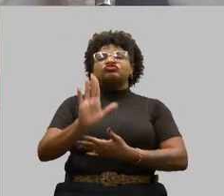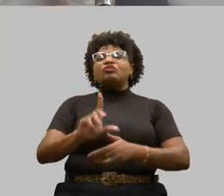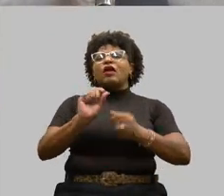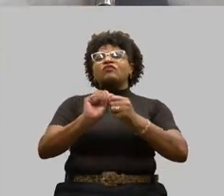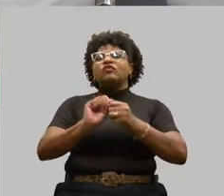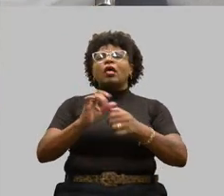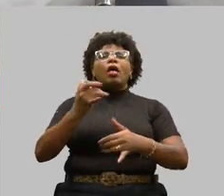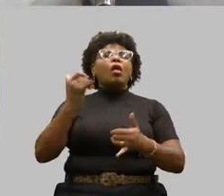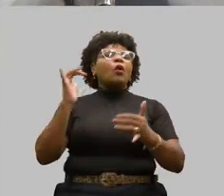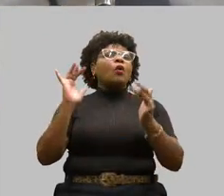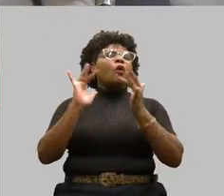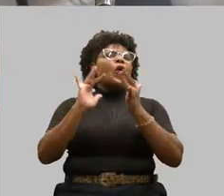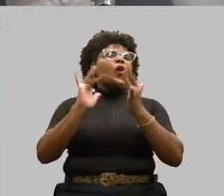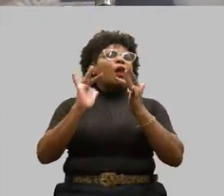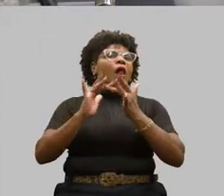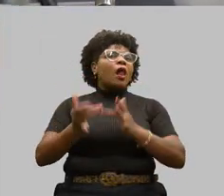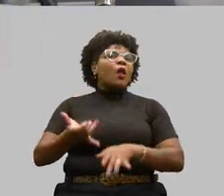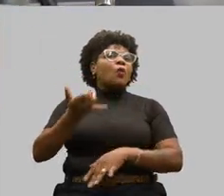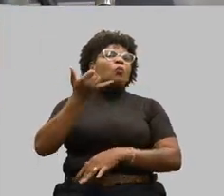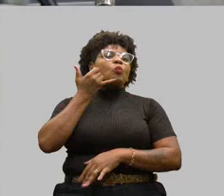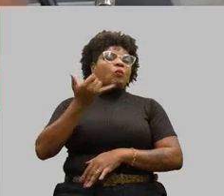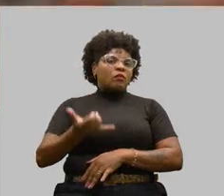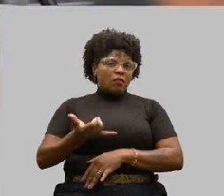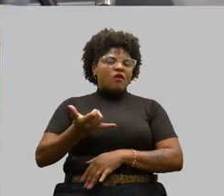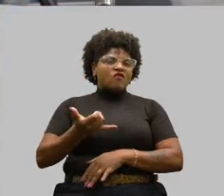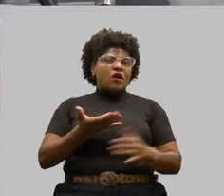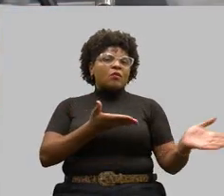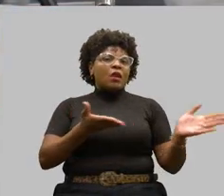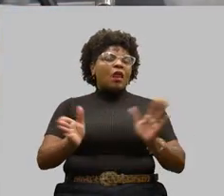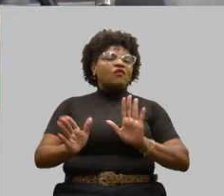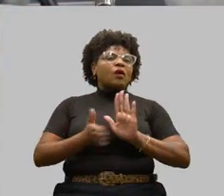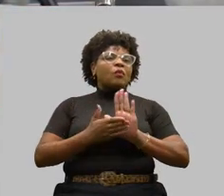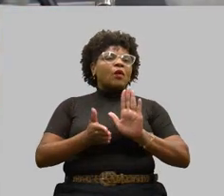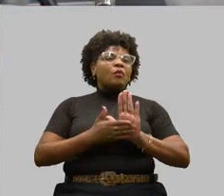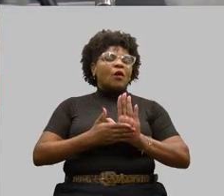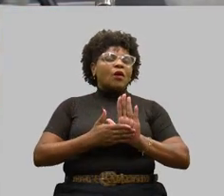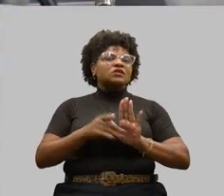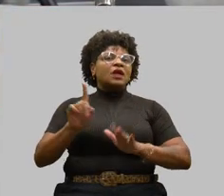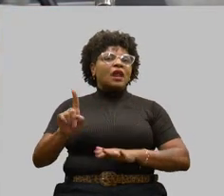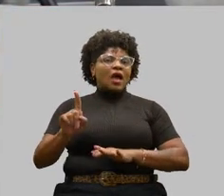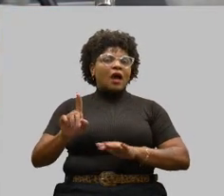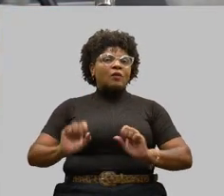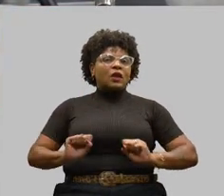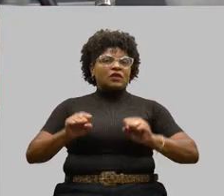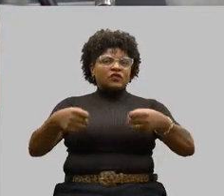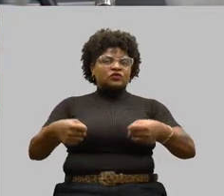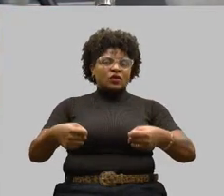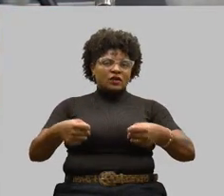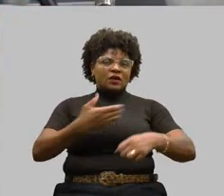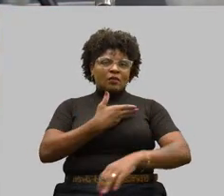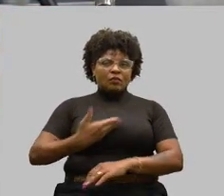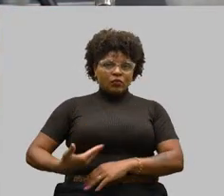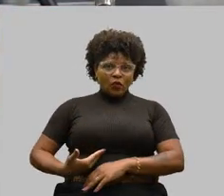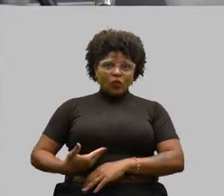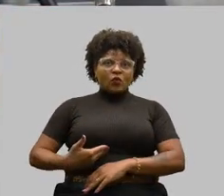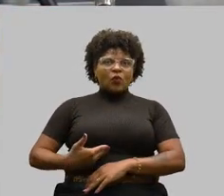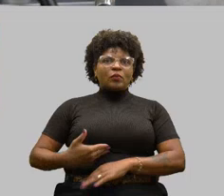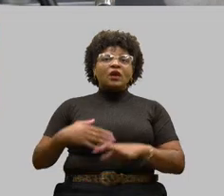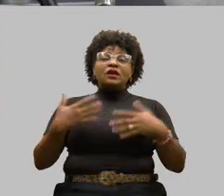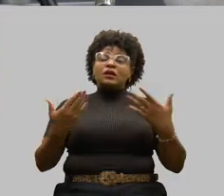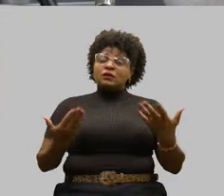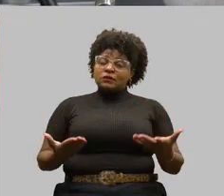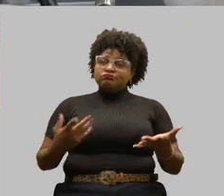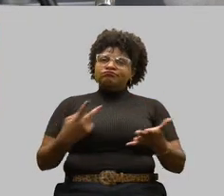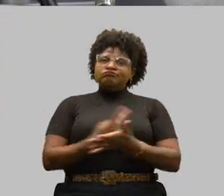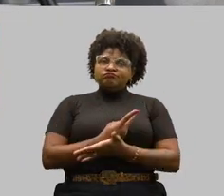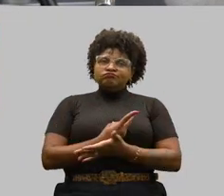Gabriel eu falei não nós temos que levar para Defensoria Pública essa iniciativa e assim fizemos né a gente tá no momento de